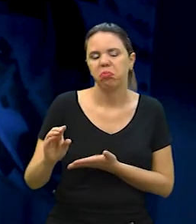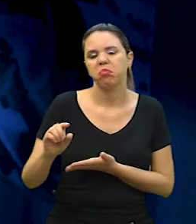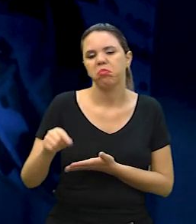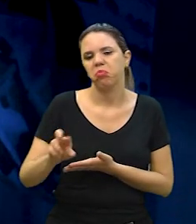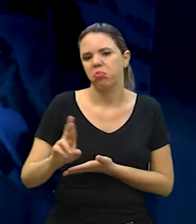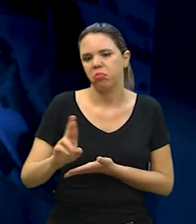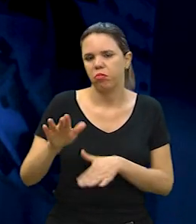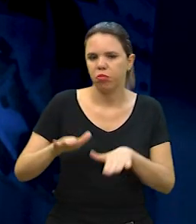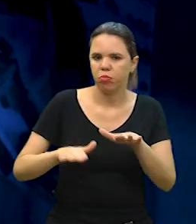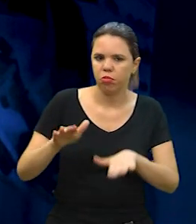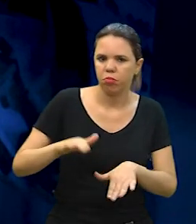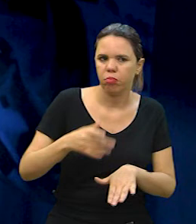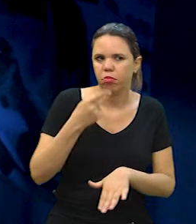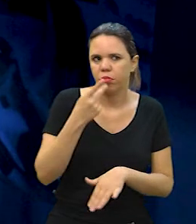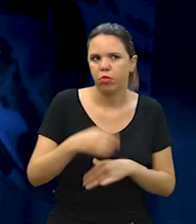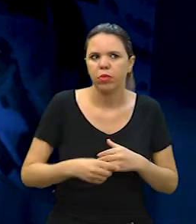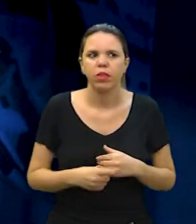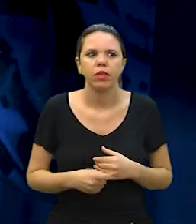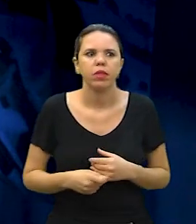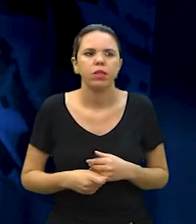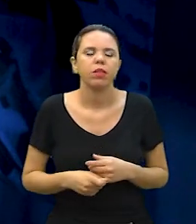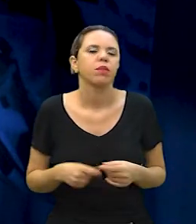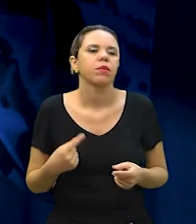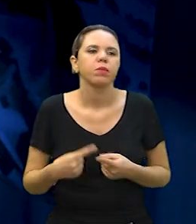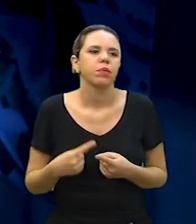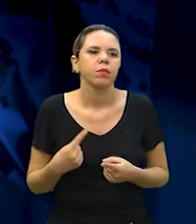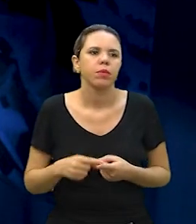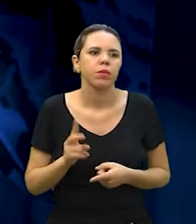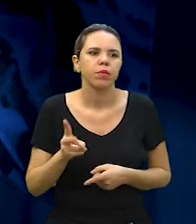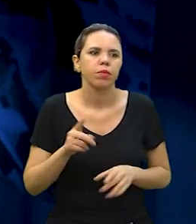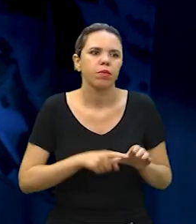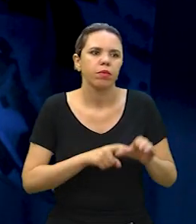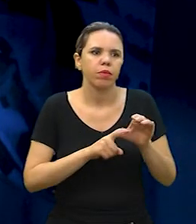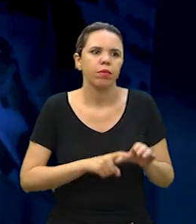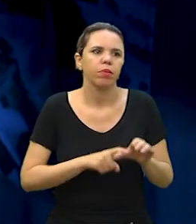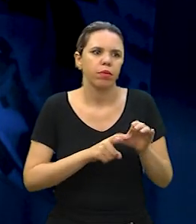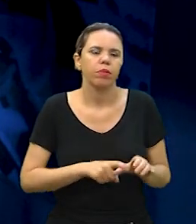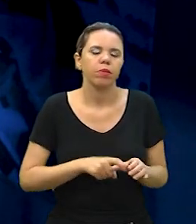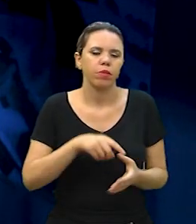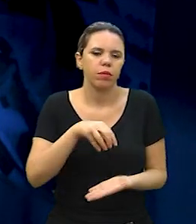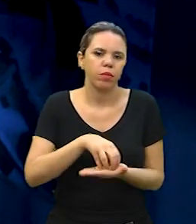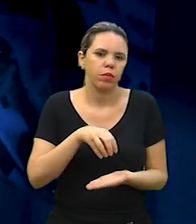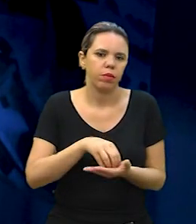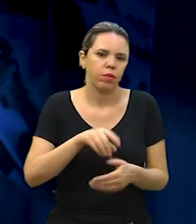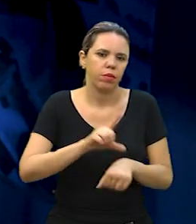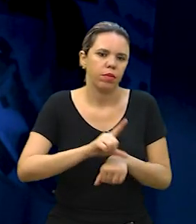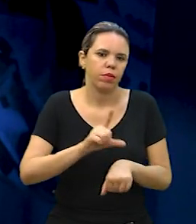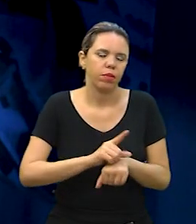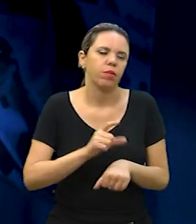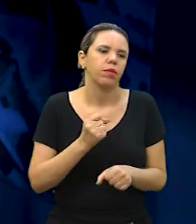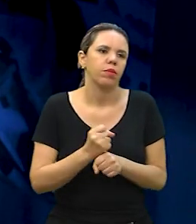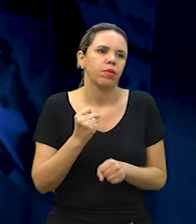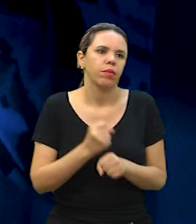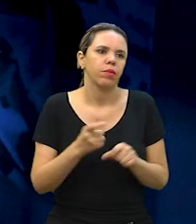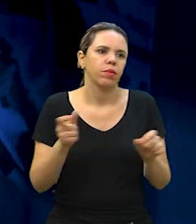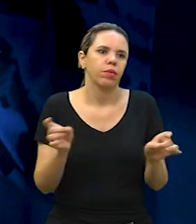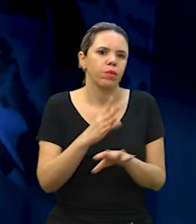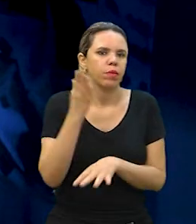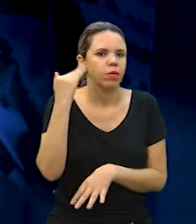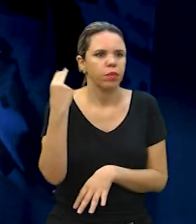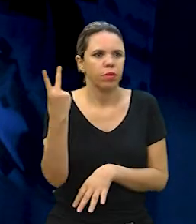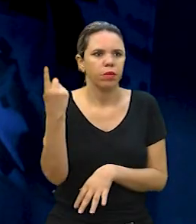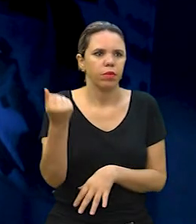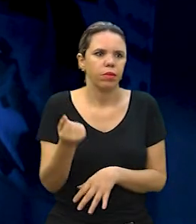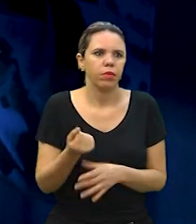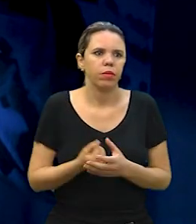reais. Eu falo em torno porque a gente sempre depende da reforma do ponto. Esse o resto a